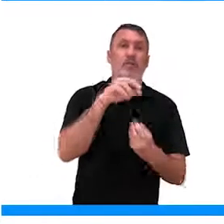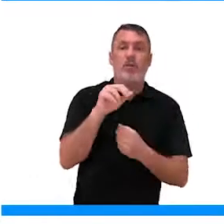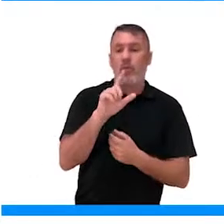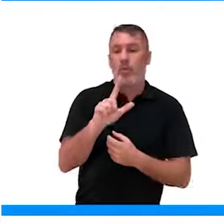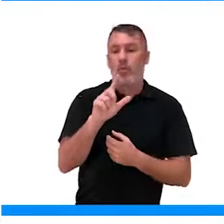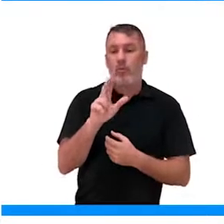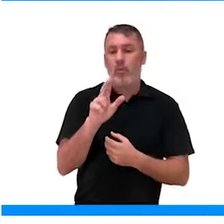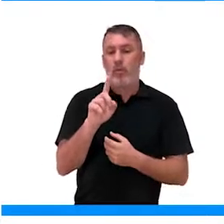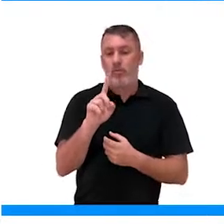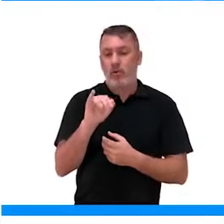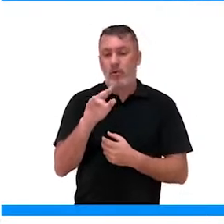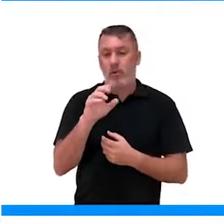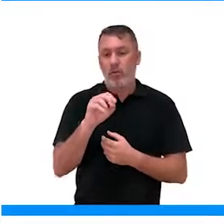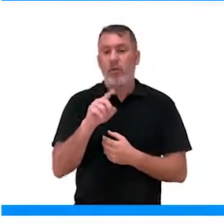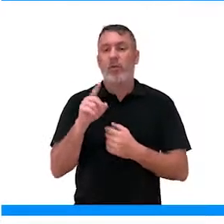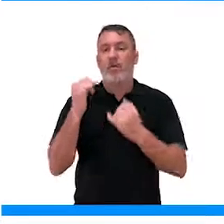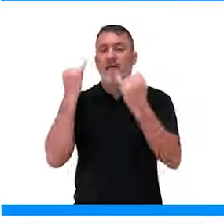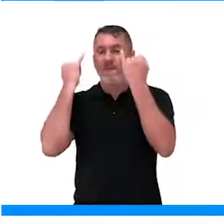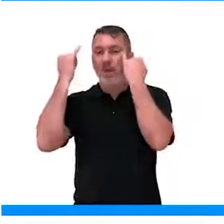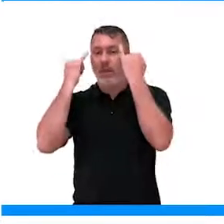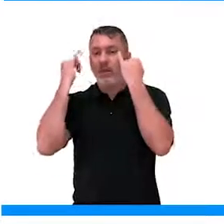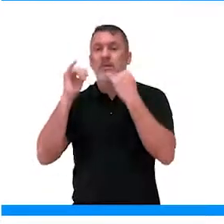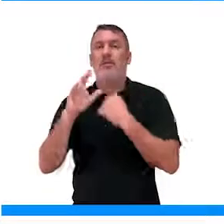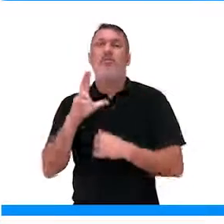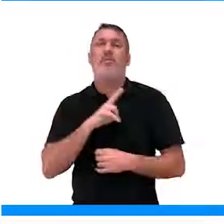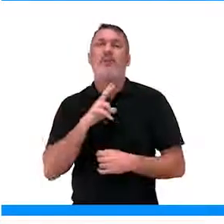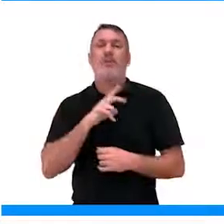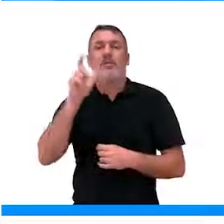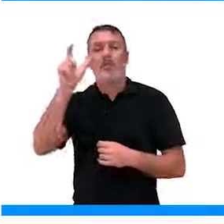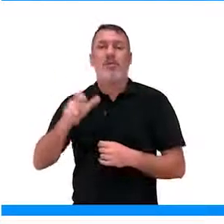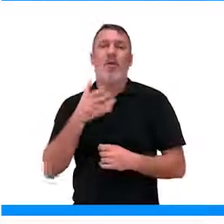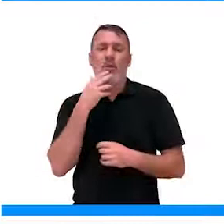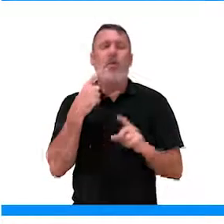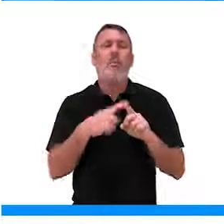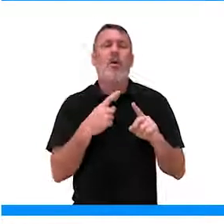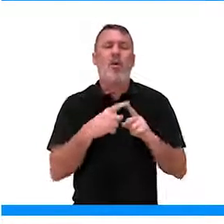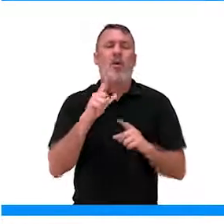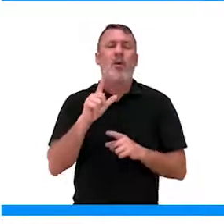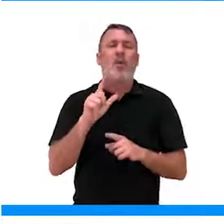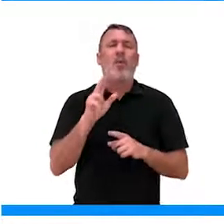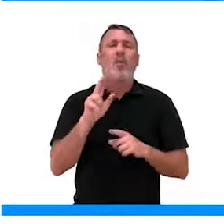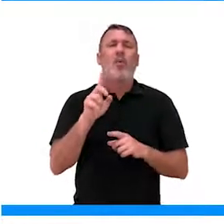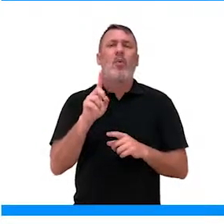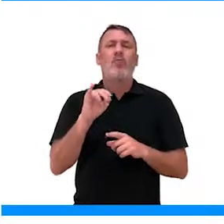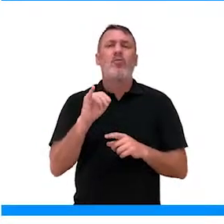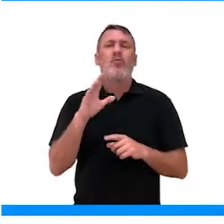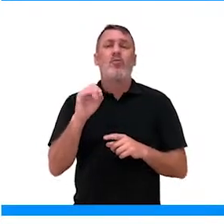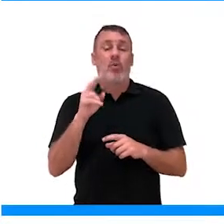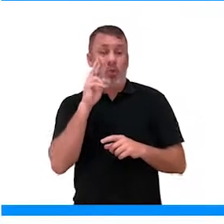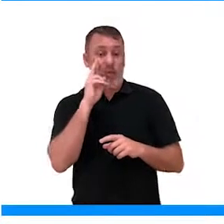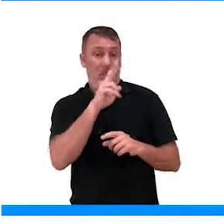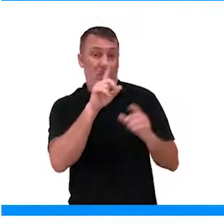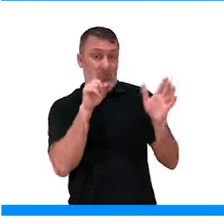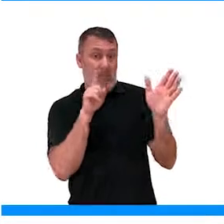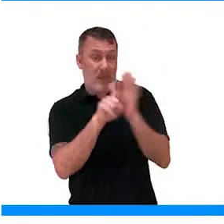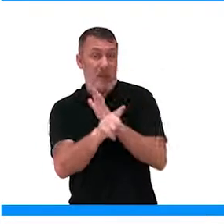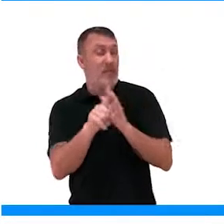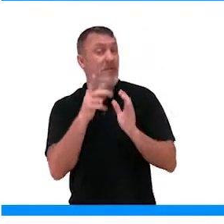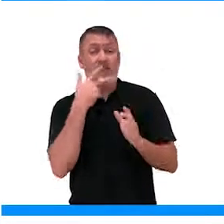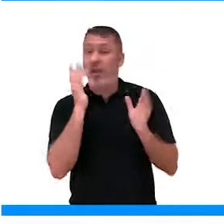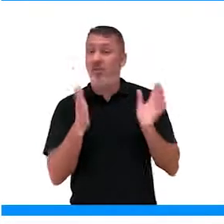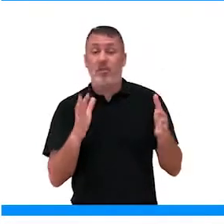o universo lúdico a informações biográficas. Por que relacionar o universo lúdico? Porque o enunciado já diz, se